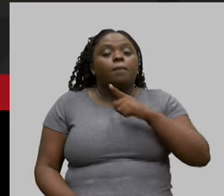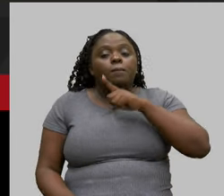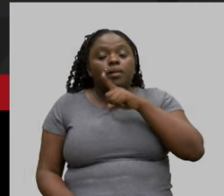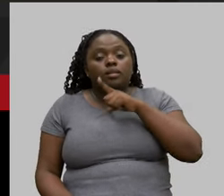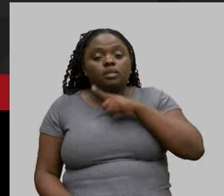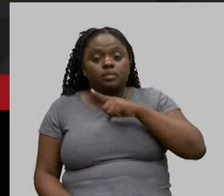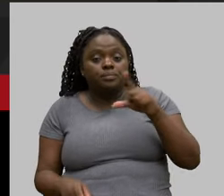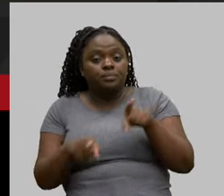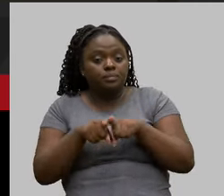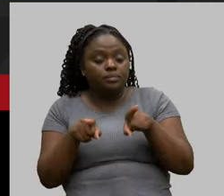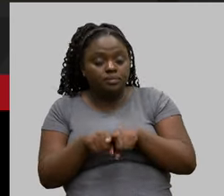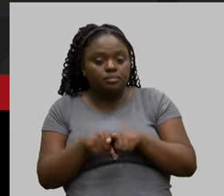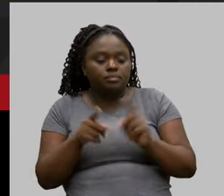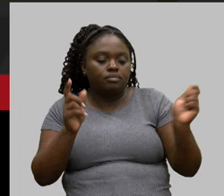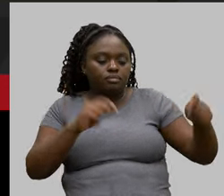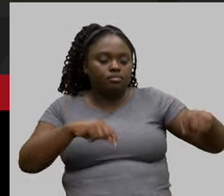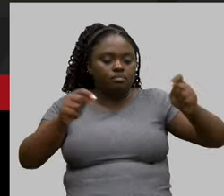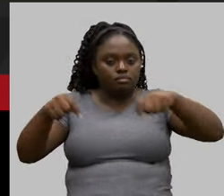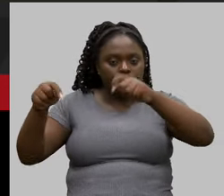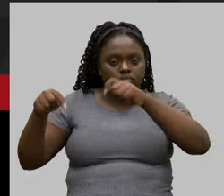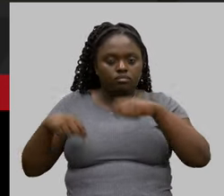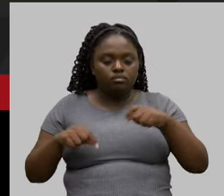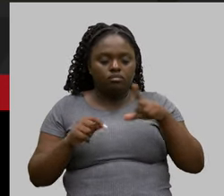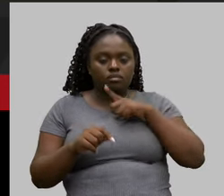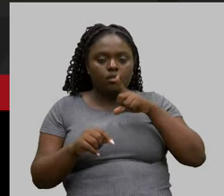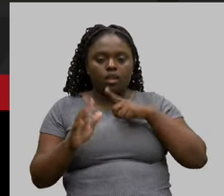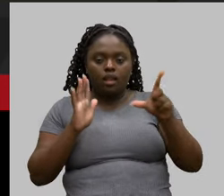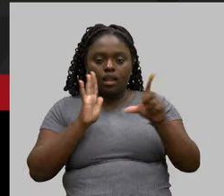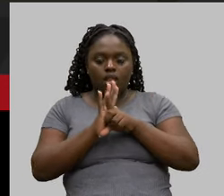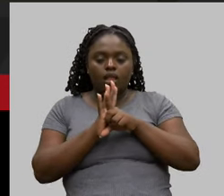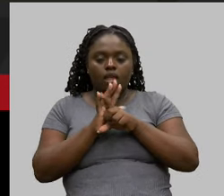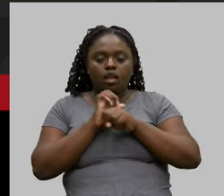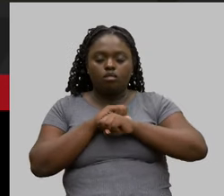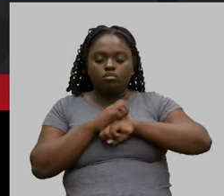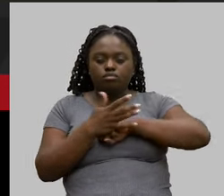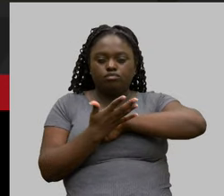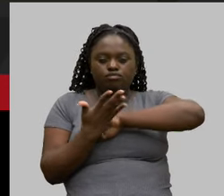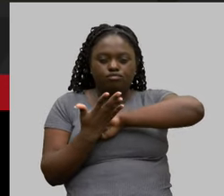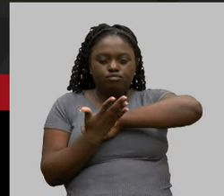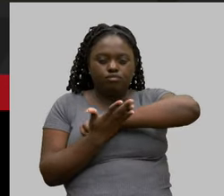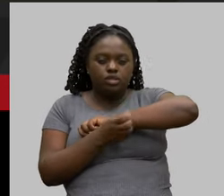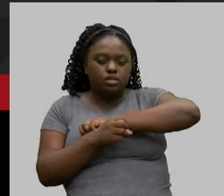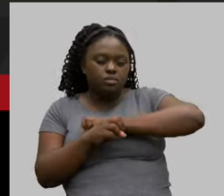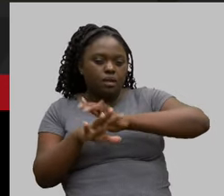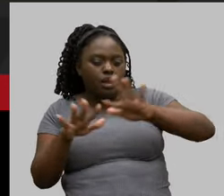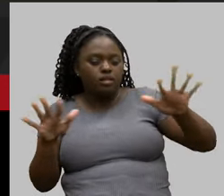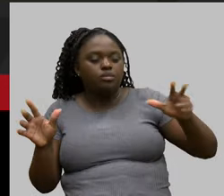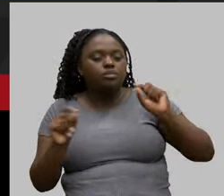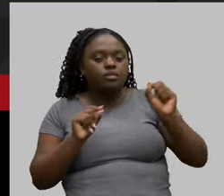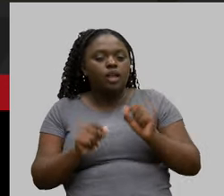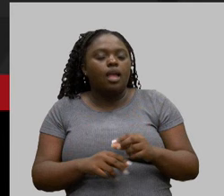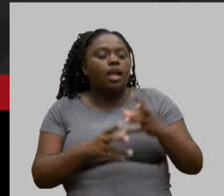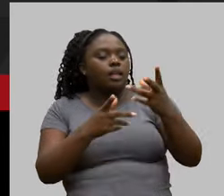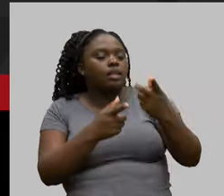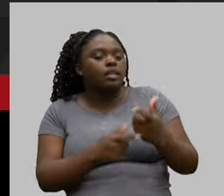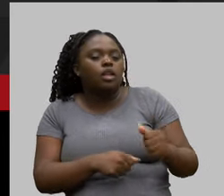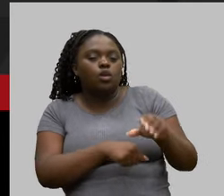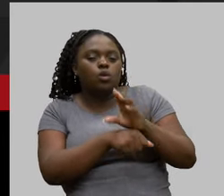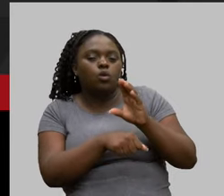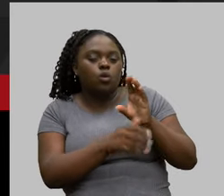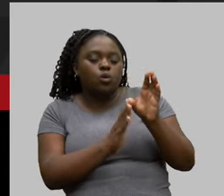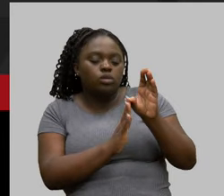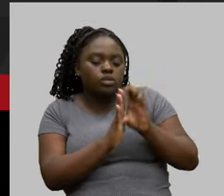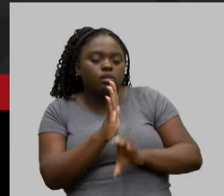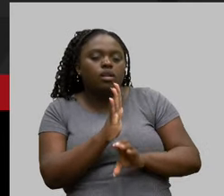dessas dessas competências que estão lá na lei derivam atender conselheiros atender servidores atender